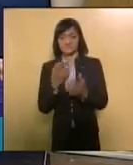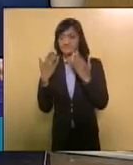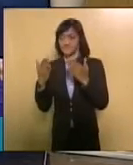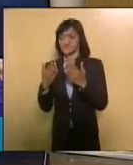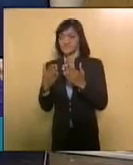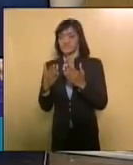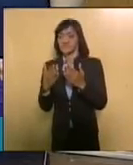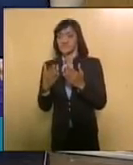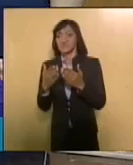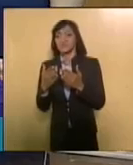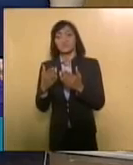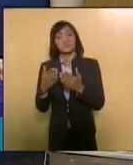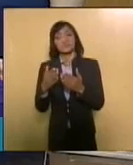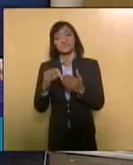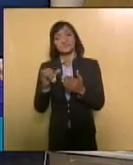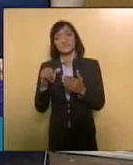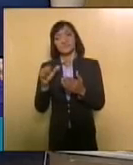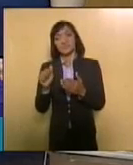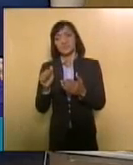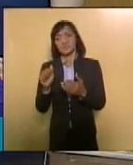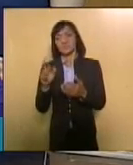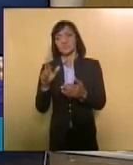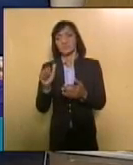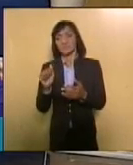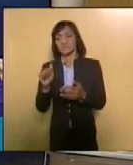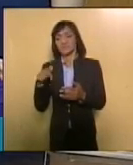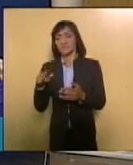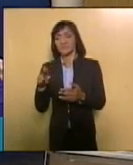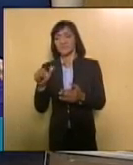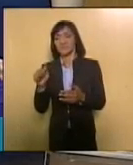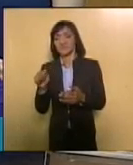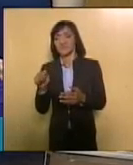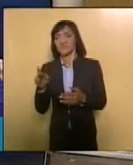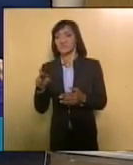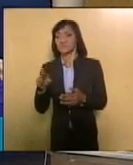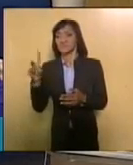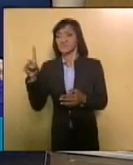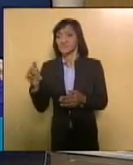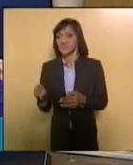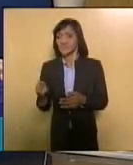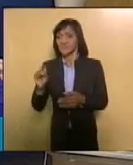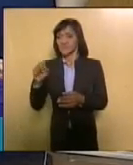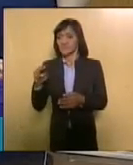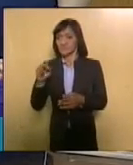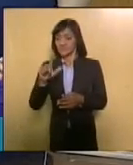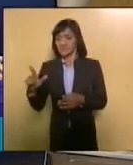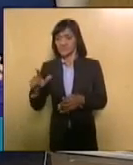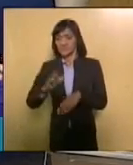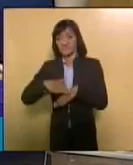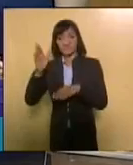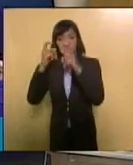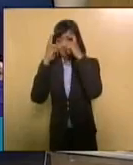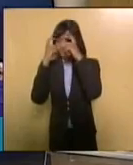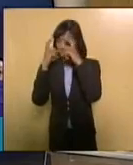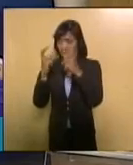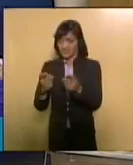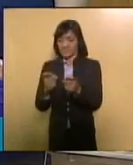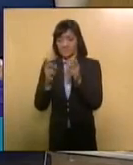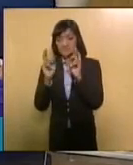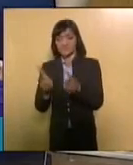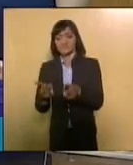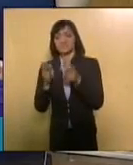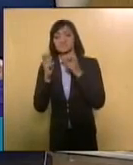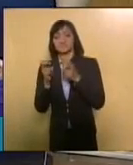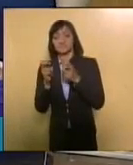do Sul que era o mais Pacífico com Altamira no Pará que era o mais violento a gente vê diferenças brutais